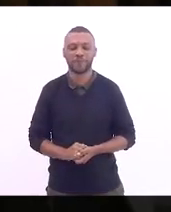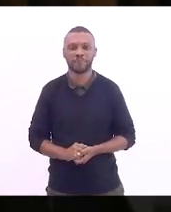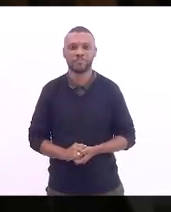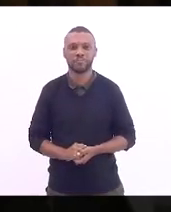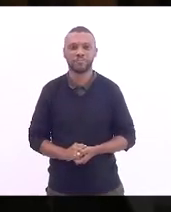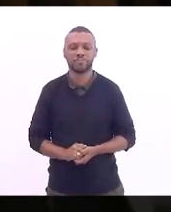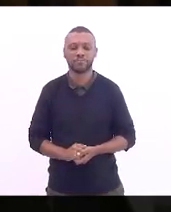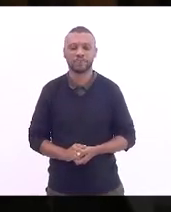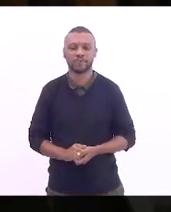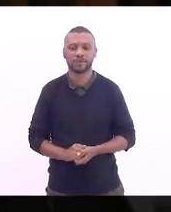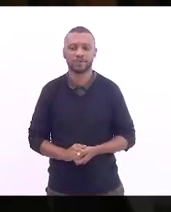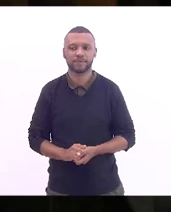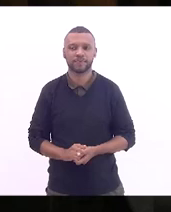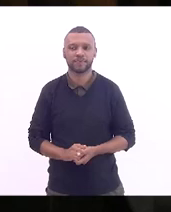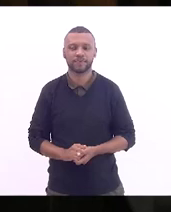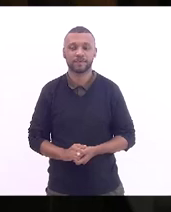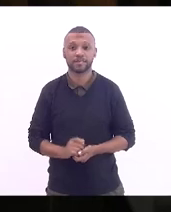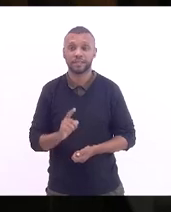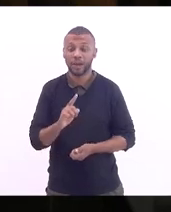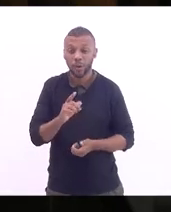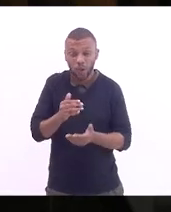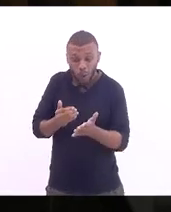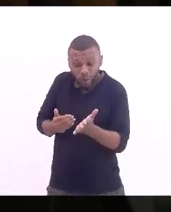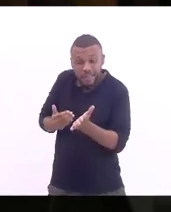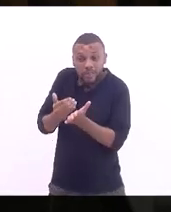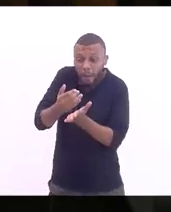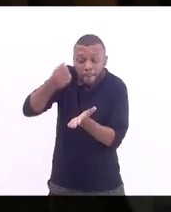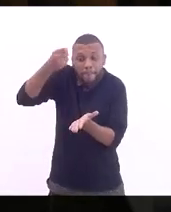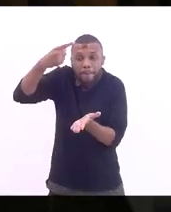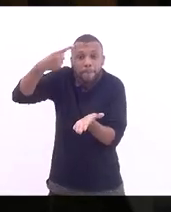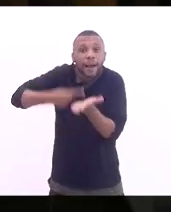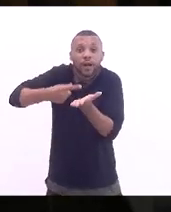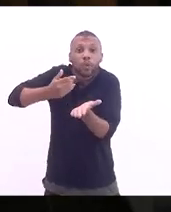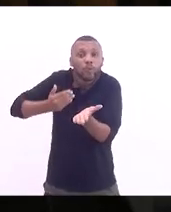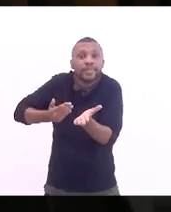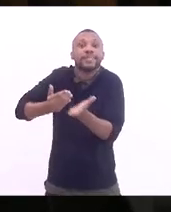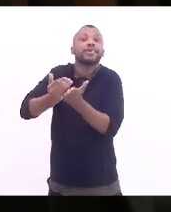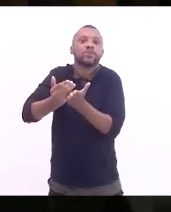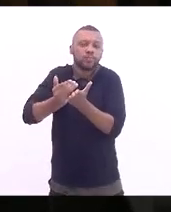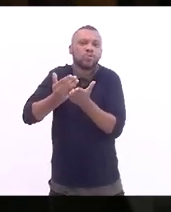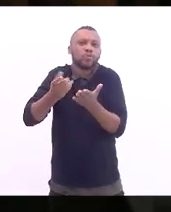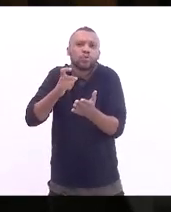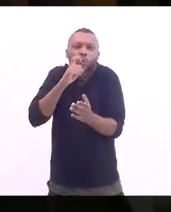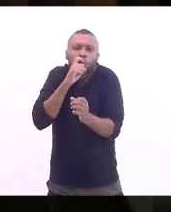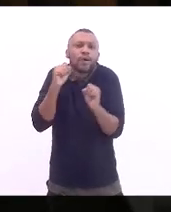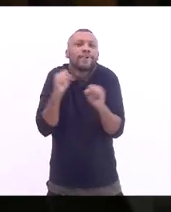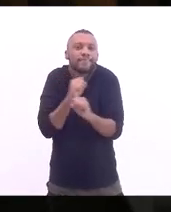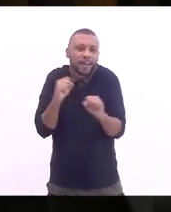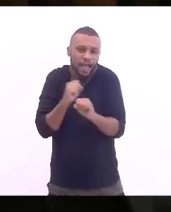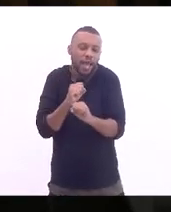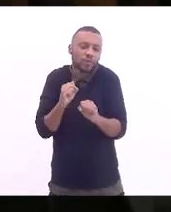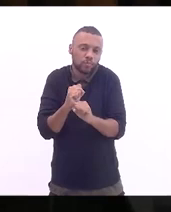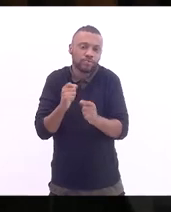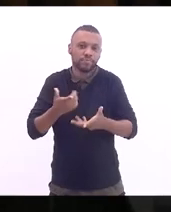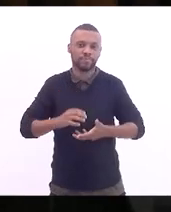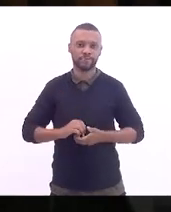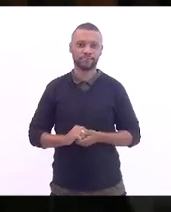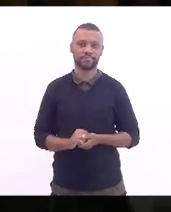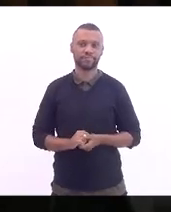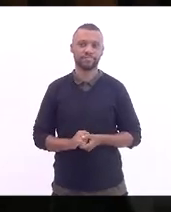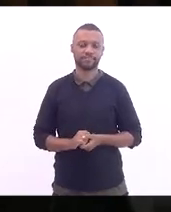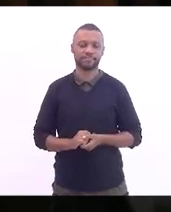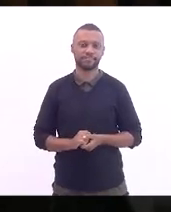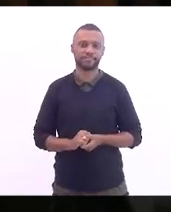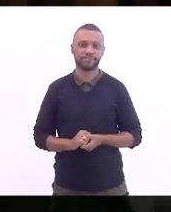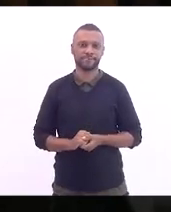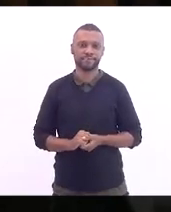equinócio do inverno isto quer dizer o inverno se inicia no dia de hoje